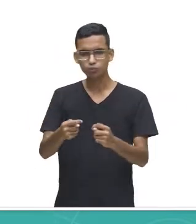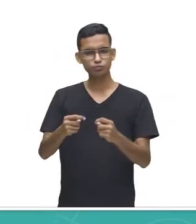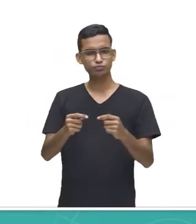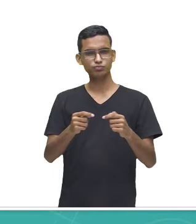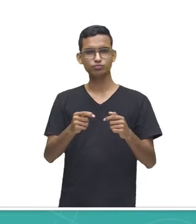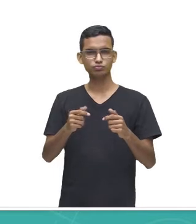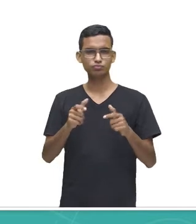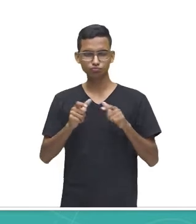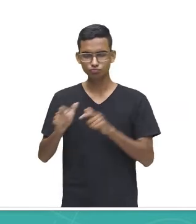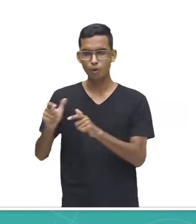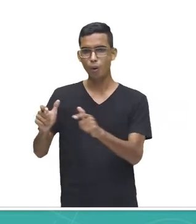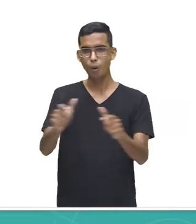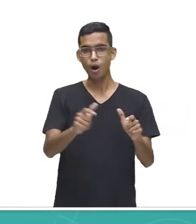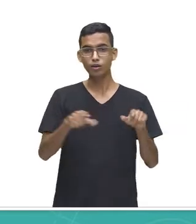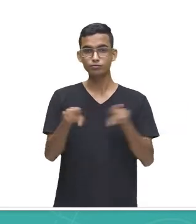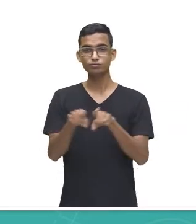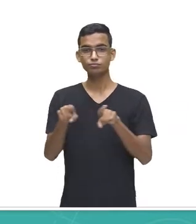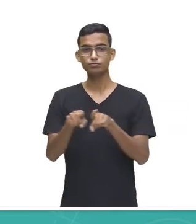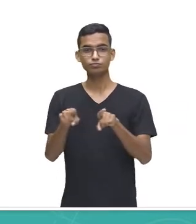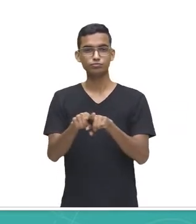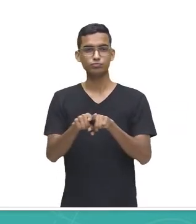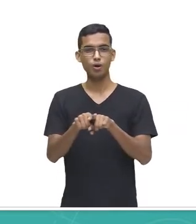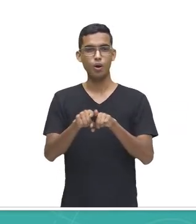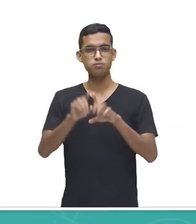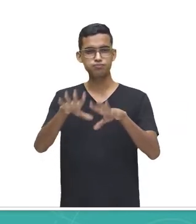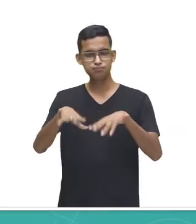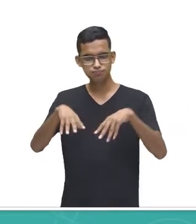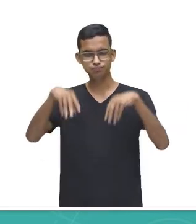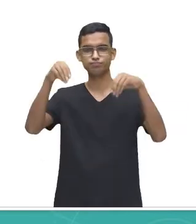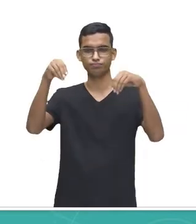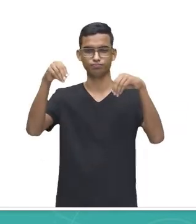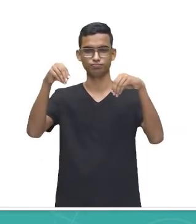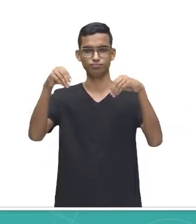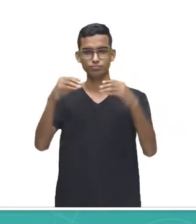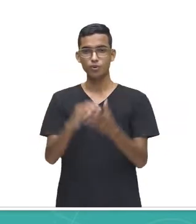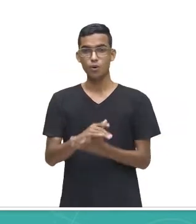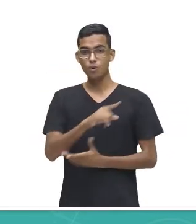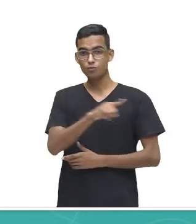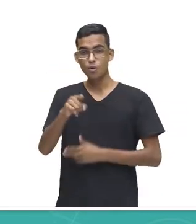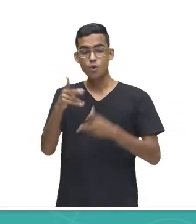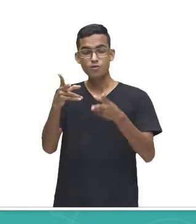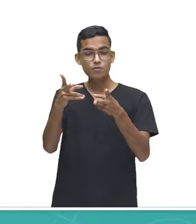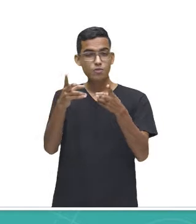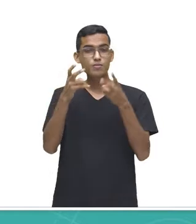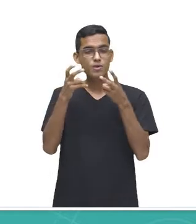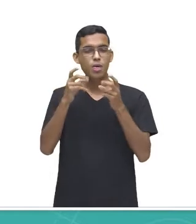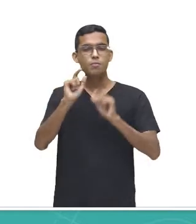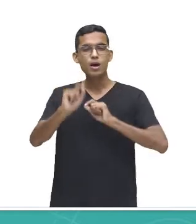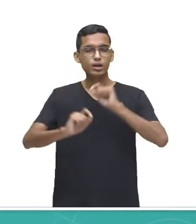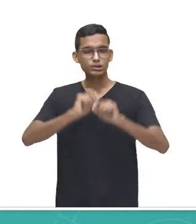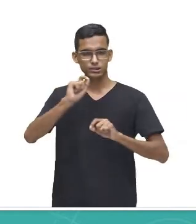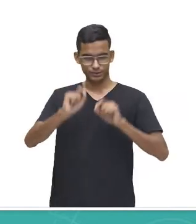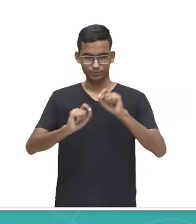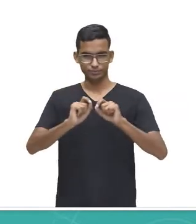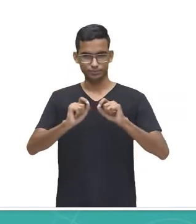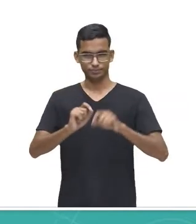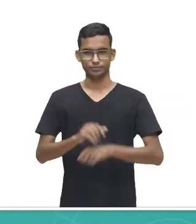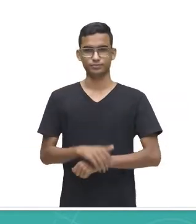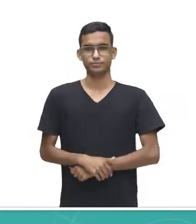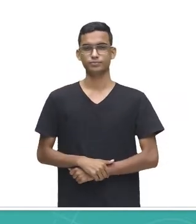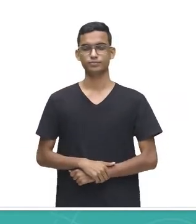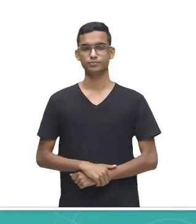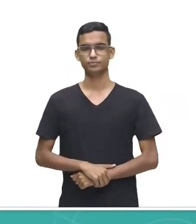lá. Gente, vocês vão ver que os primeiros homens,